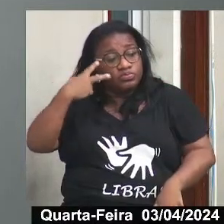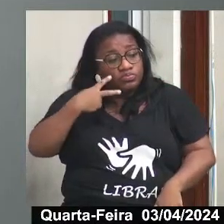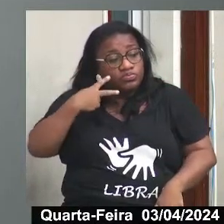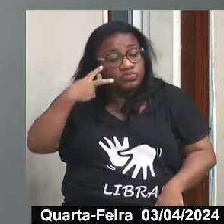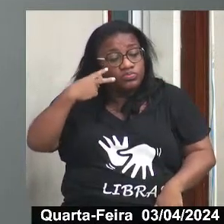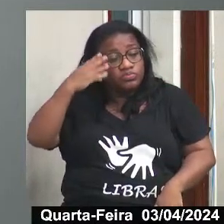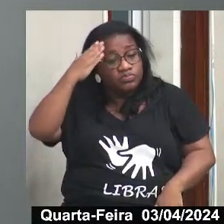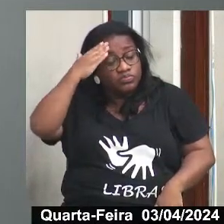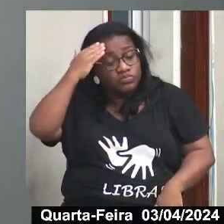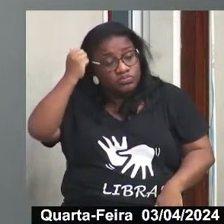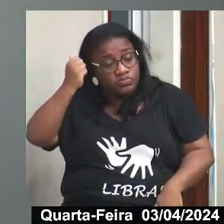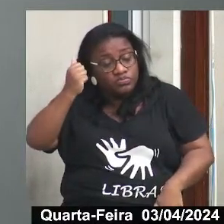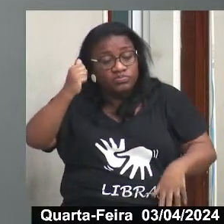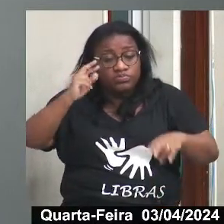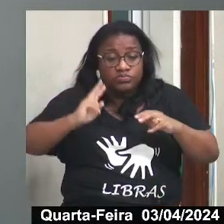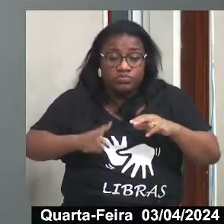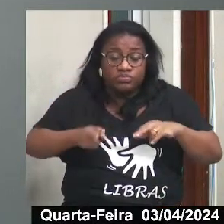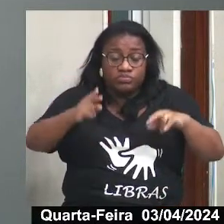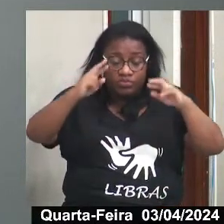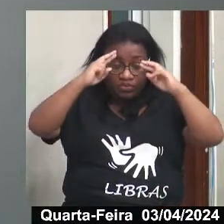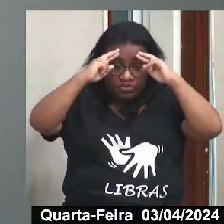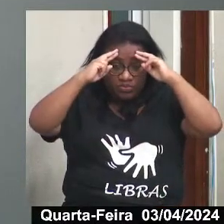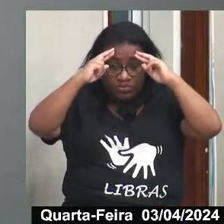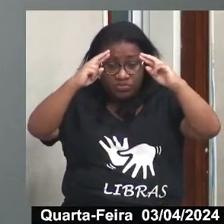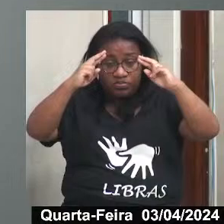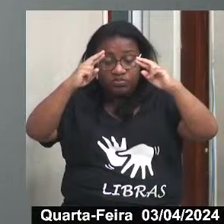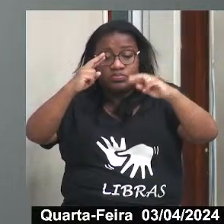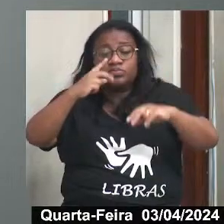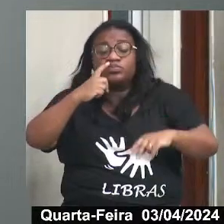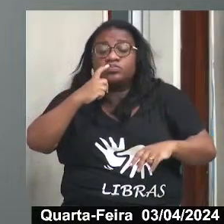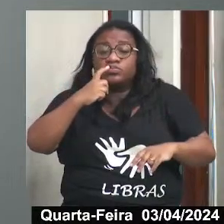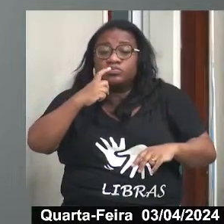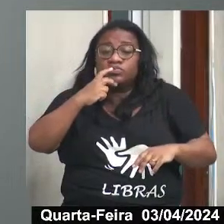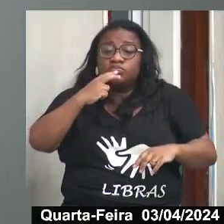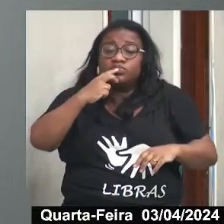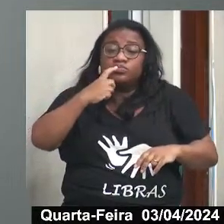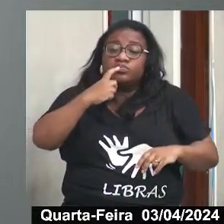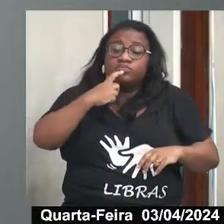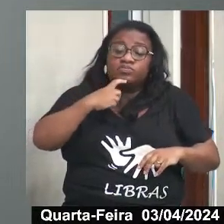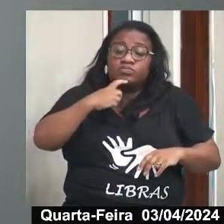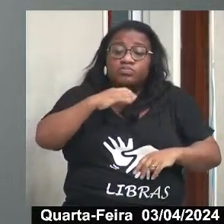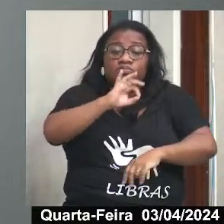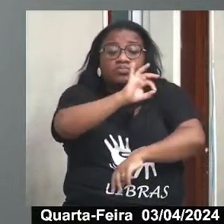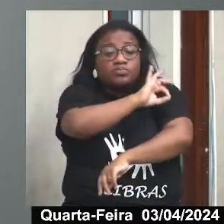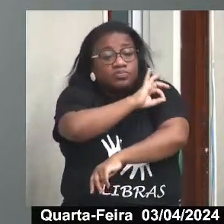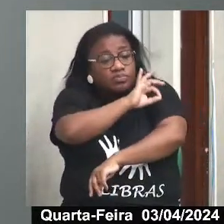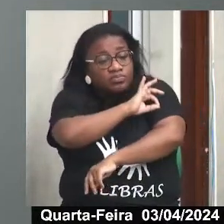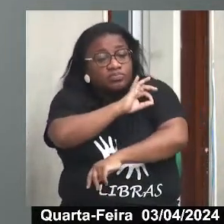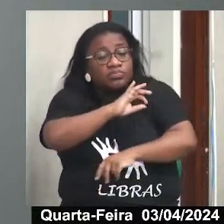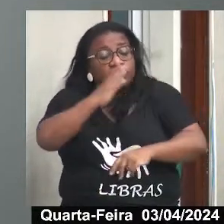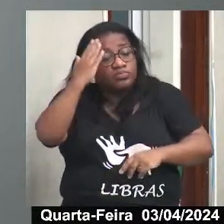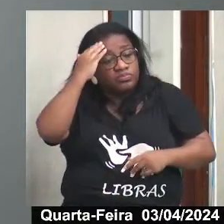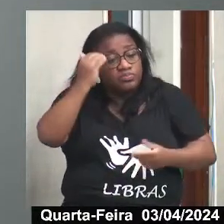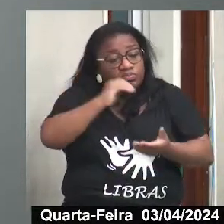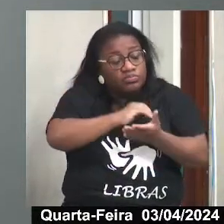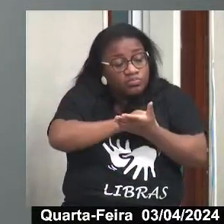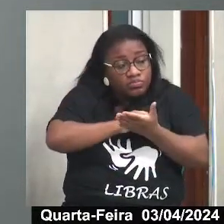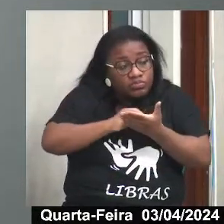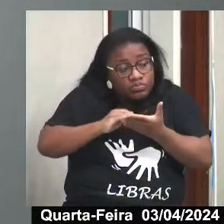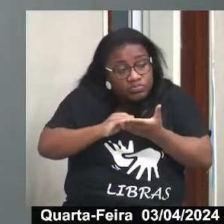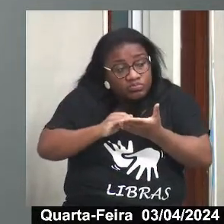vereadores. Eu sei do respeito que os secretários, alguns secretários têm com